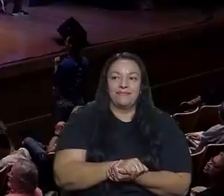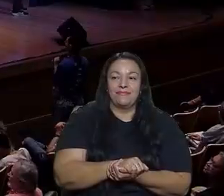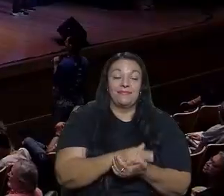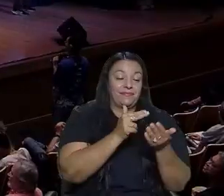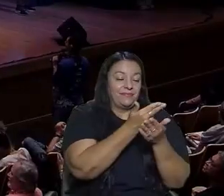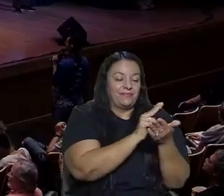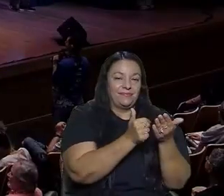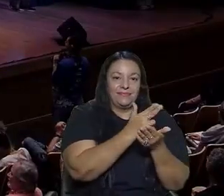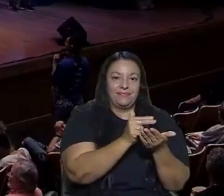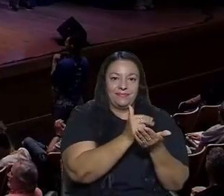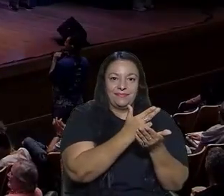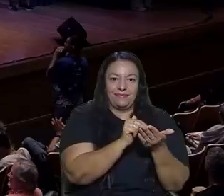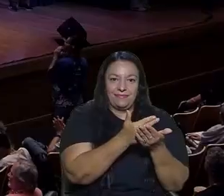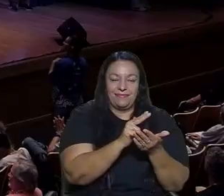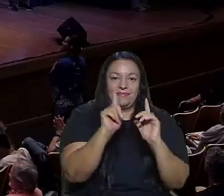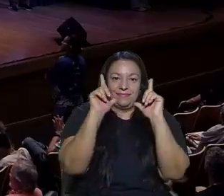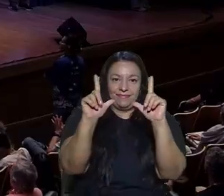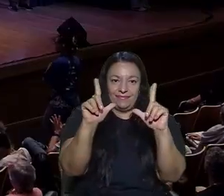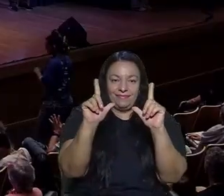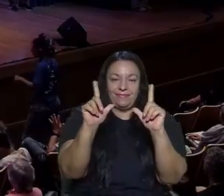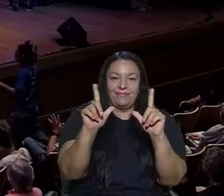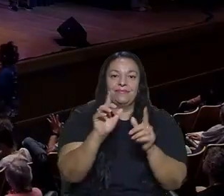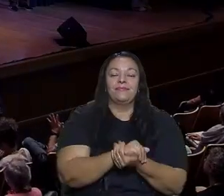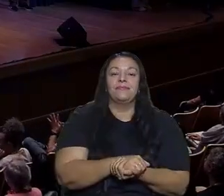O desenho do Theo está no telão também.